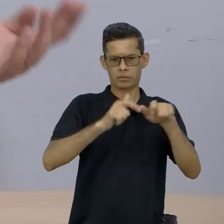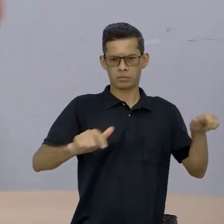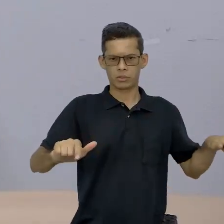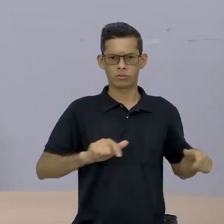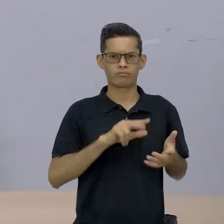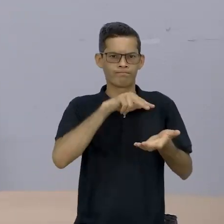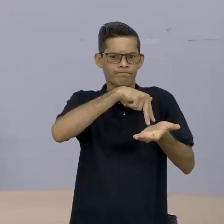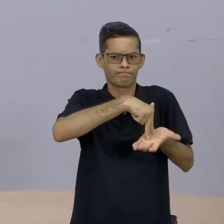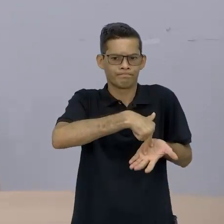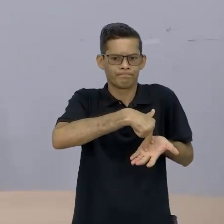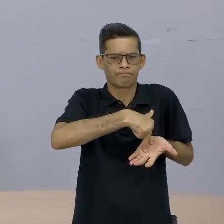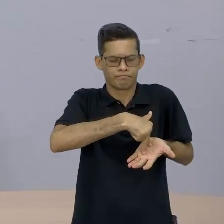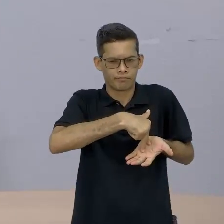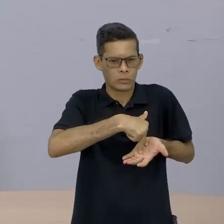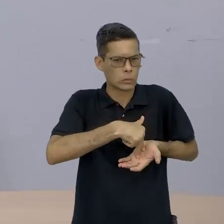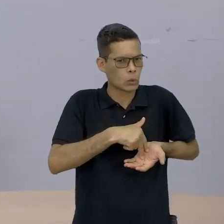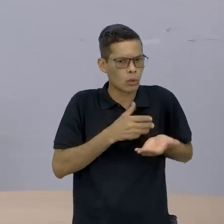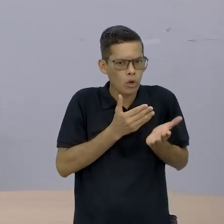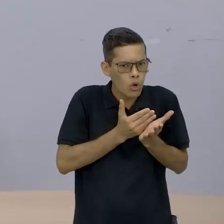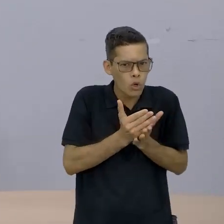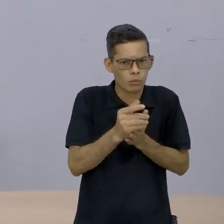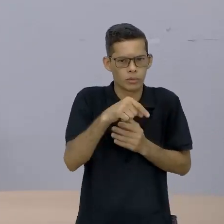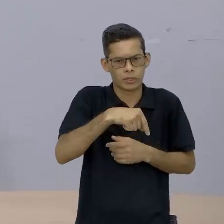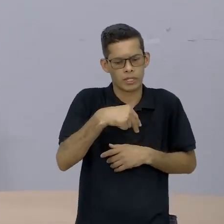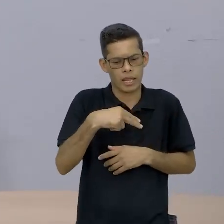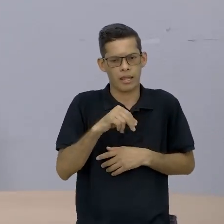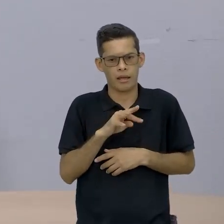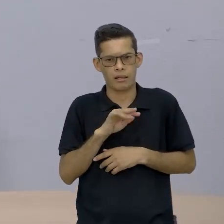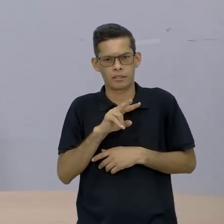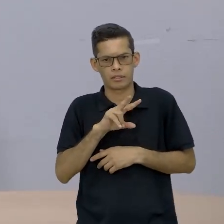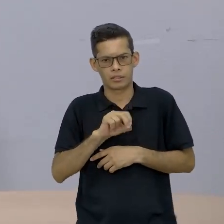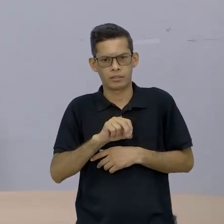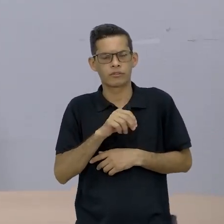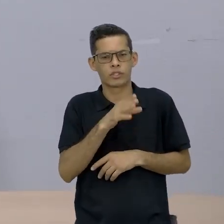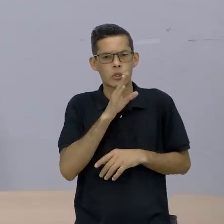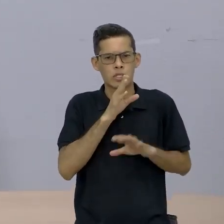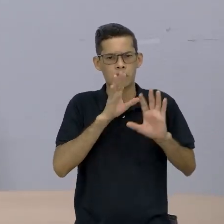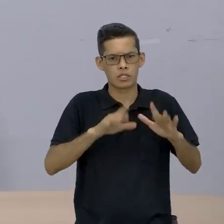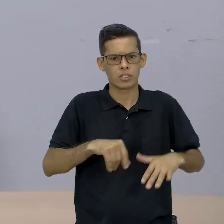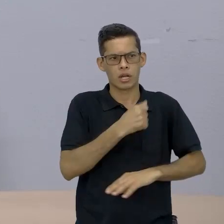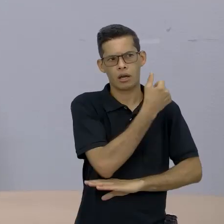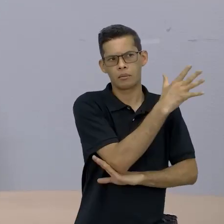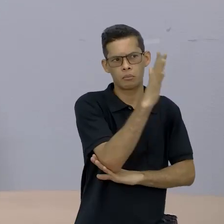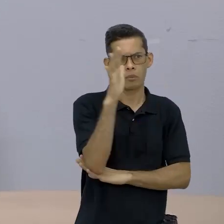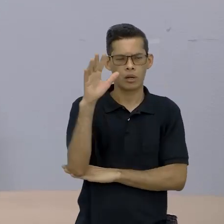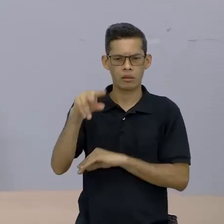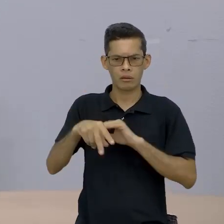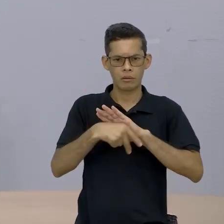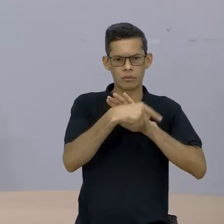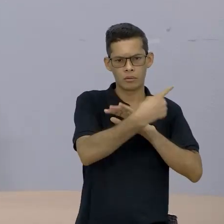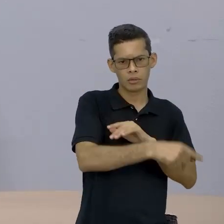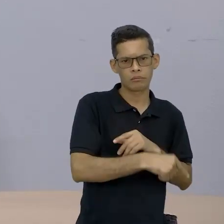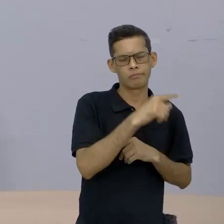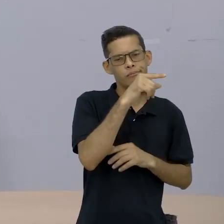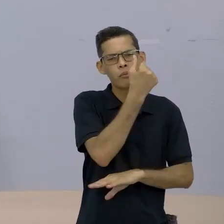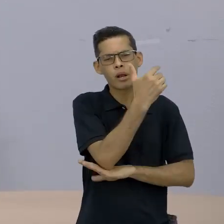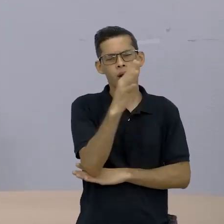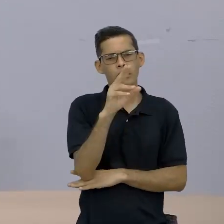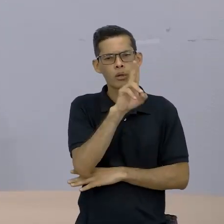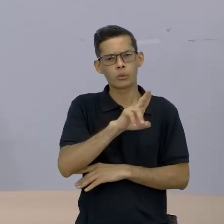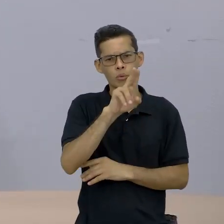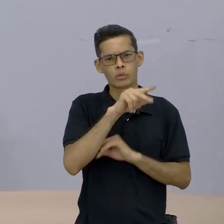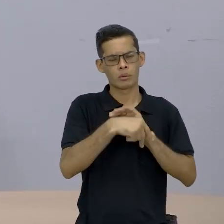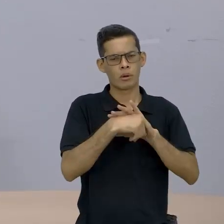nativos, que conheciam a terra, que conheciam as plantas, né, principalmente as plantas medicinais, né, que conseguiam trabalhar